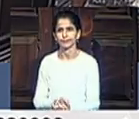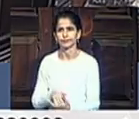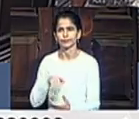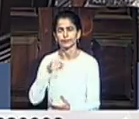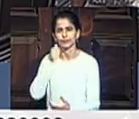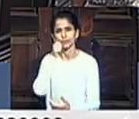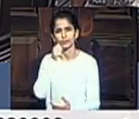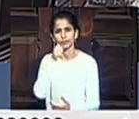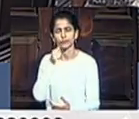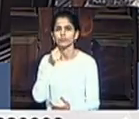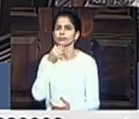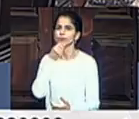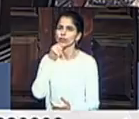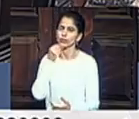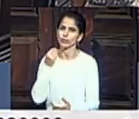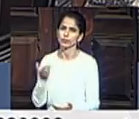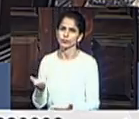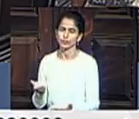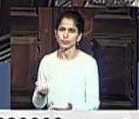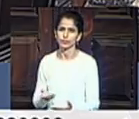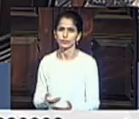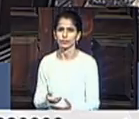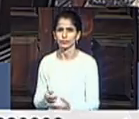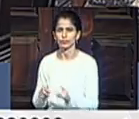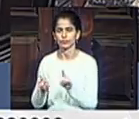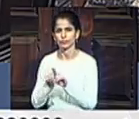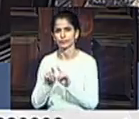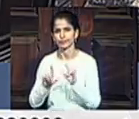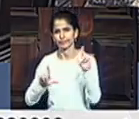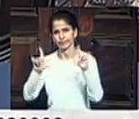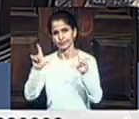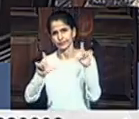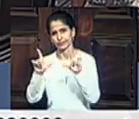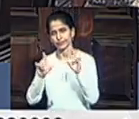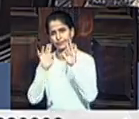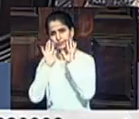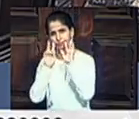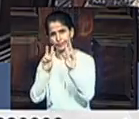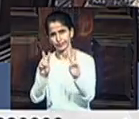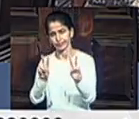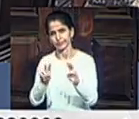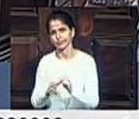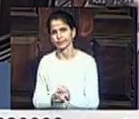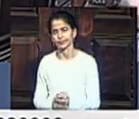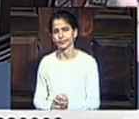Senhoras e senhores telespectadores da TV Alerj,